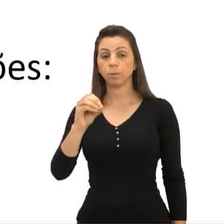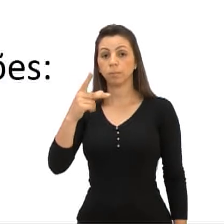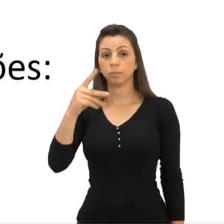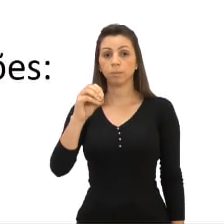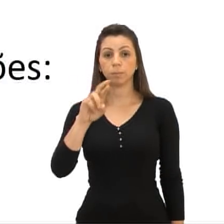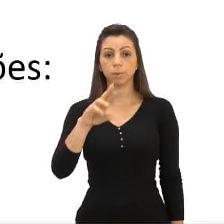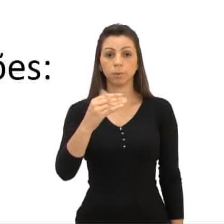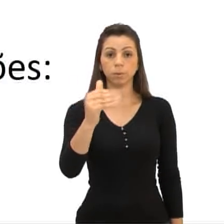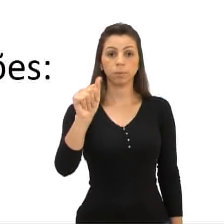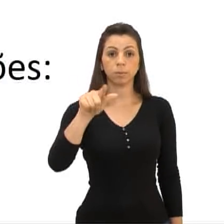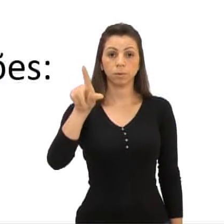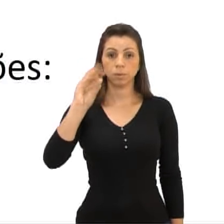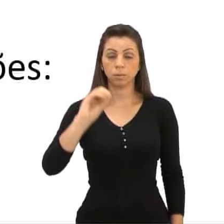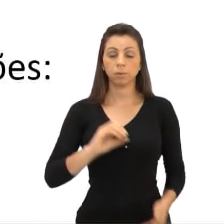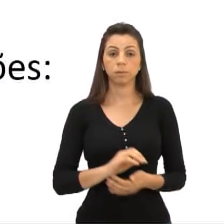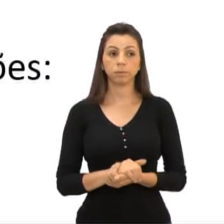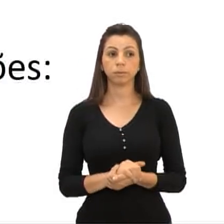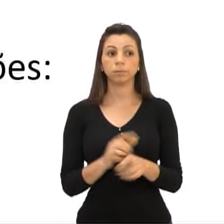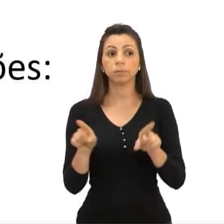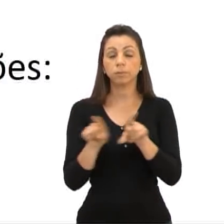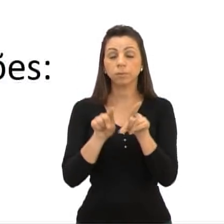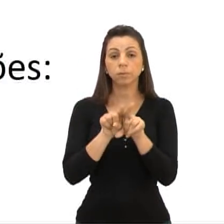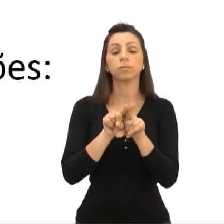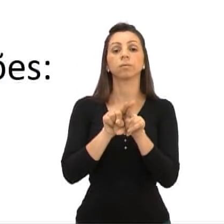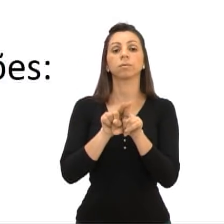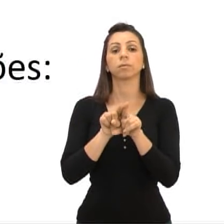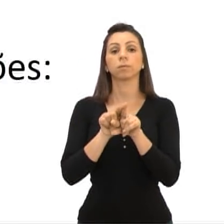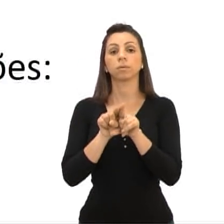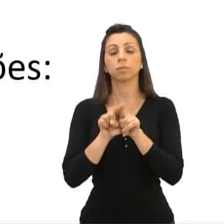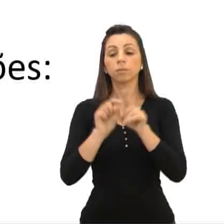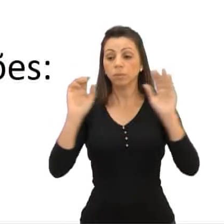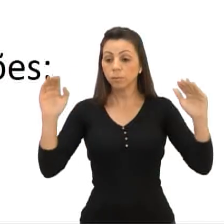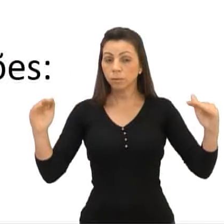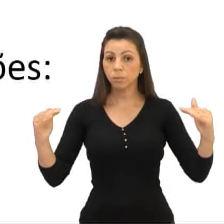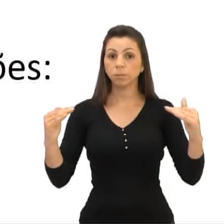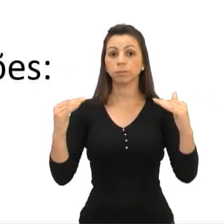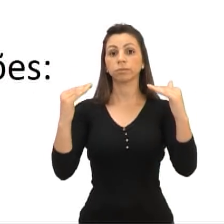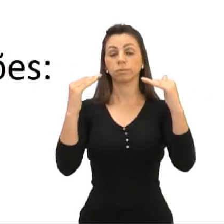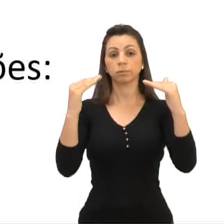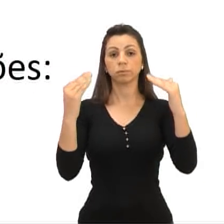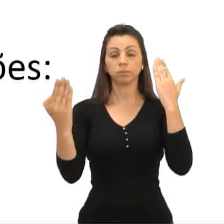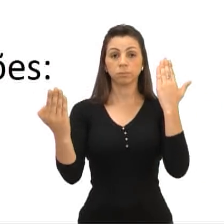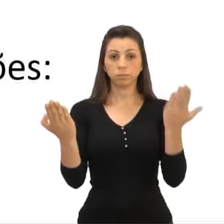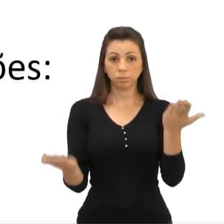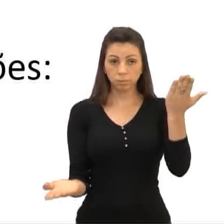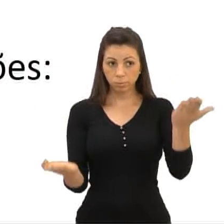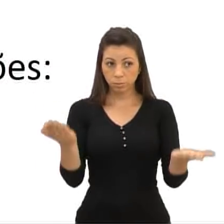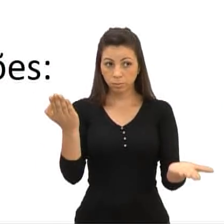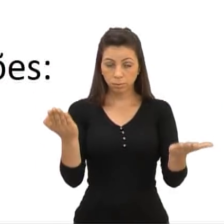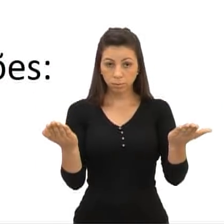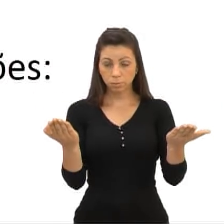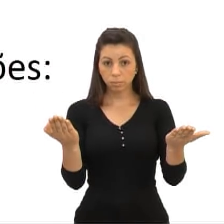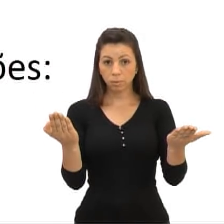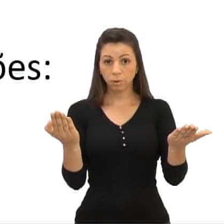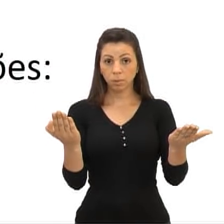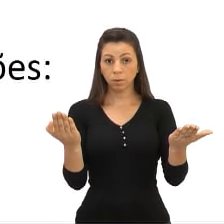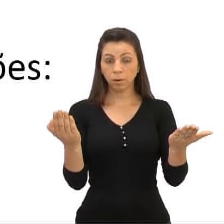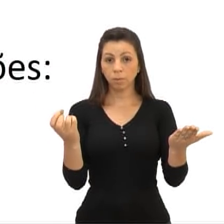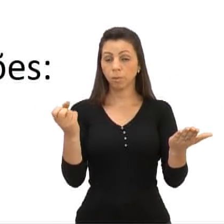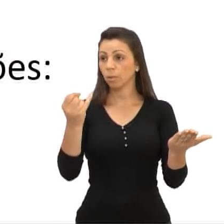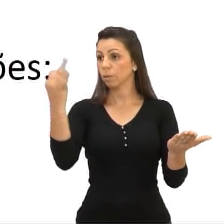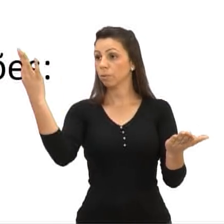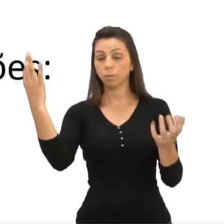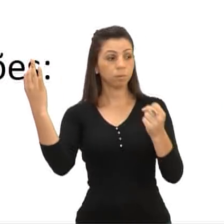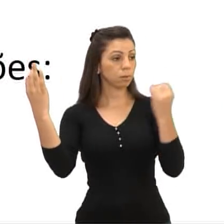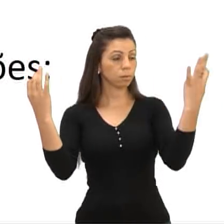proporção, a propriedade fundamental das proporções, o produto dos extremos, é